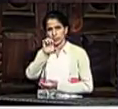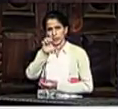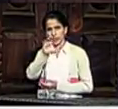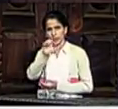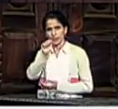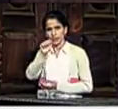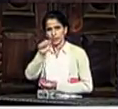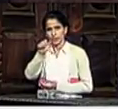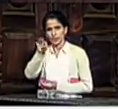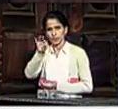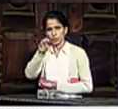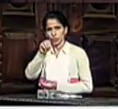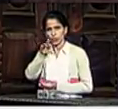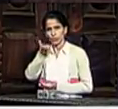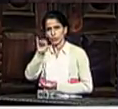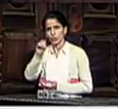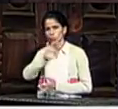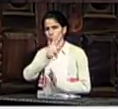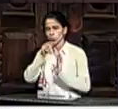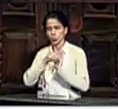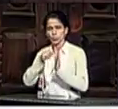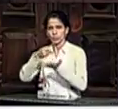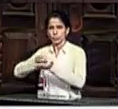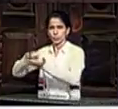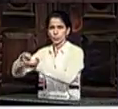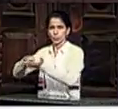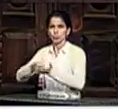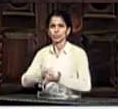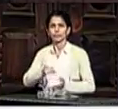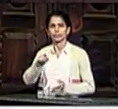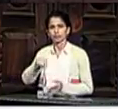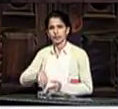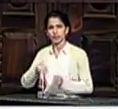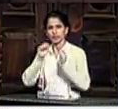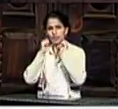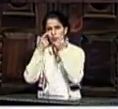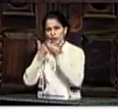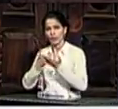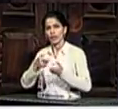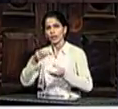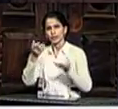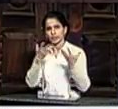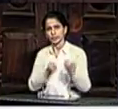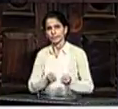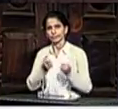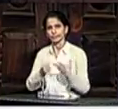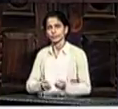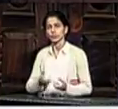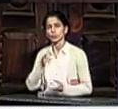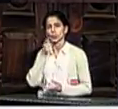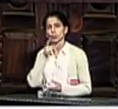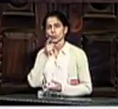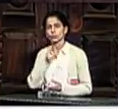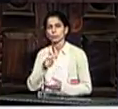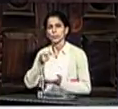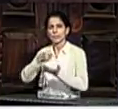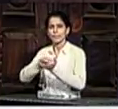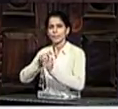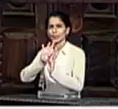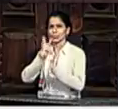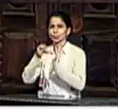lei aprovada nesta casa, nós conseguimos zerar o